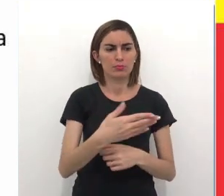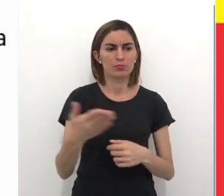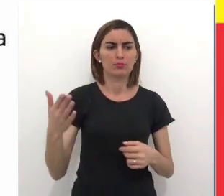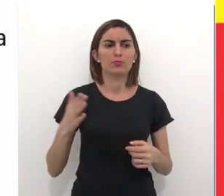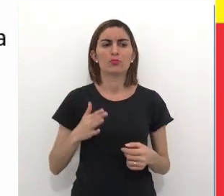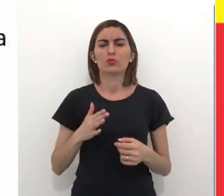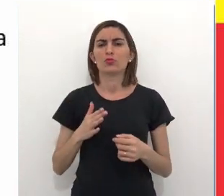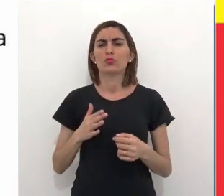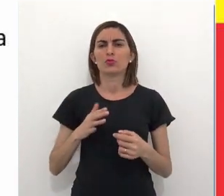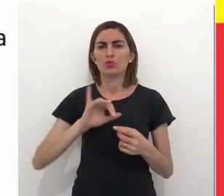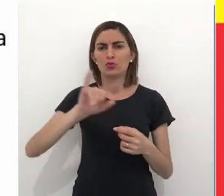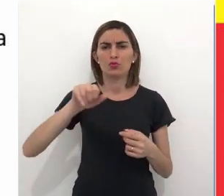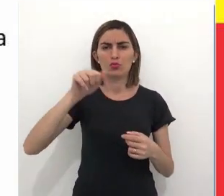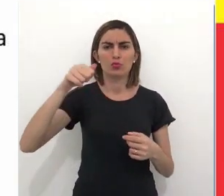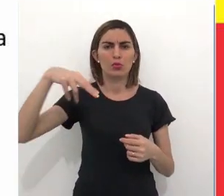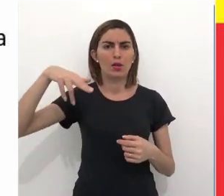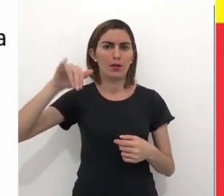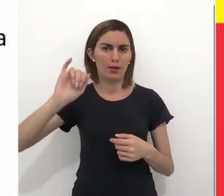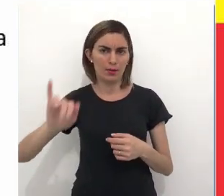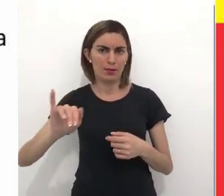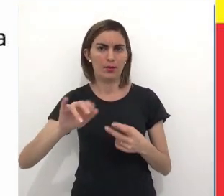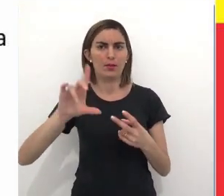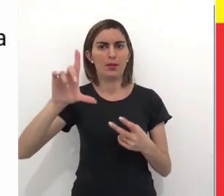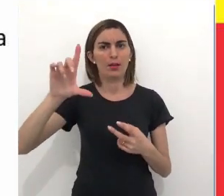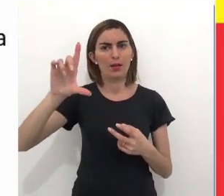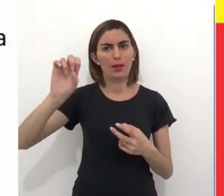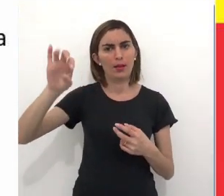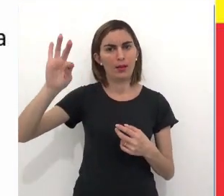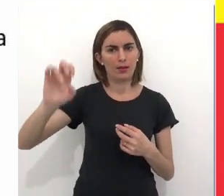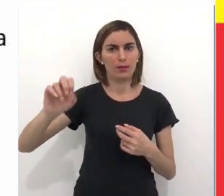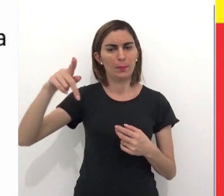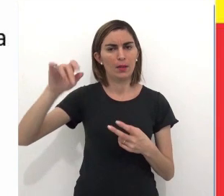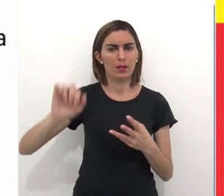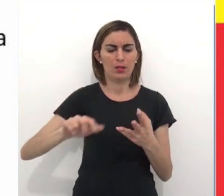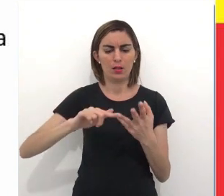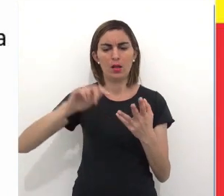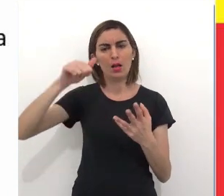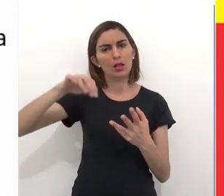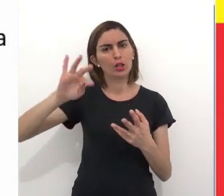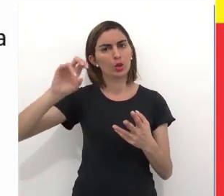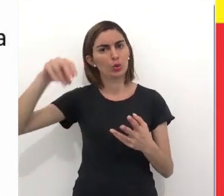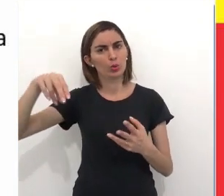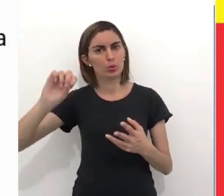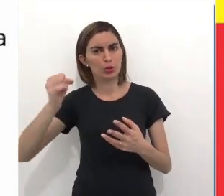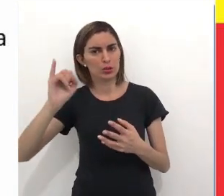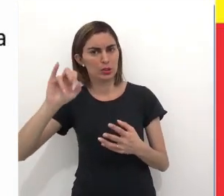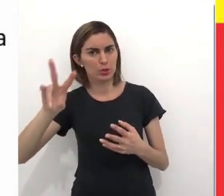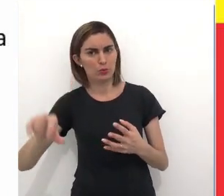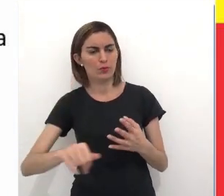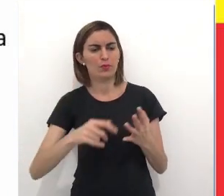perpétuas de Joaquim Leite Pereira, Antônio da Silva,